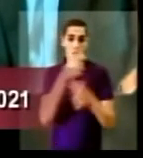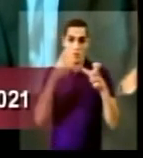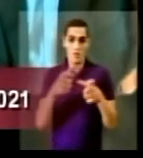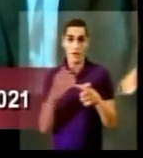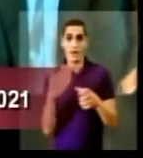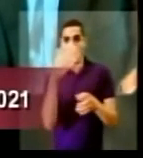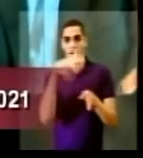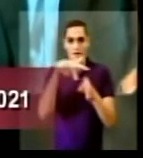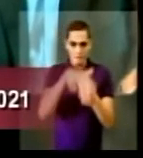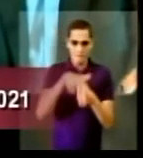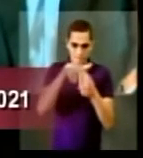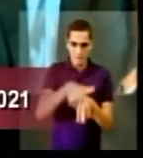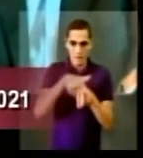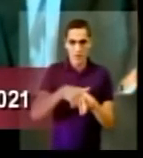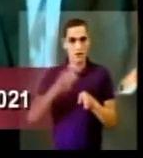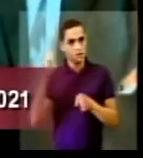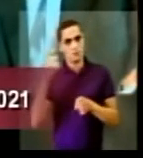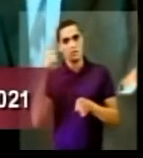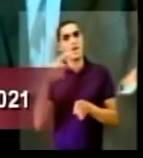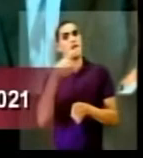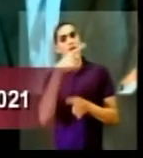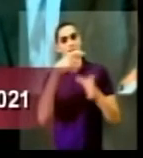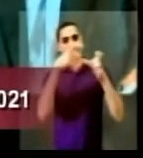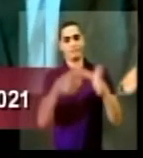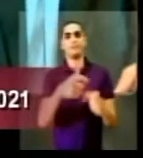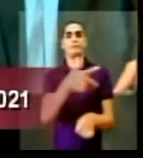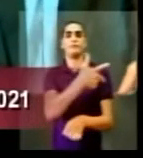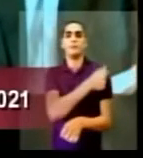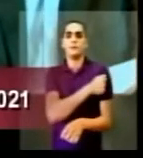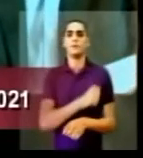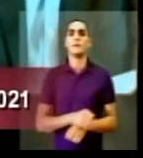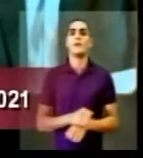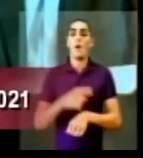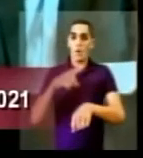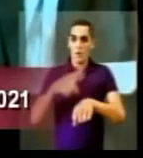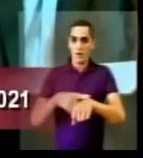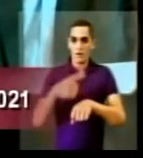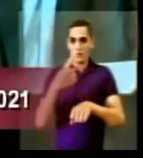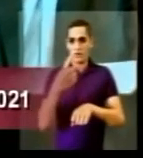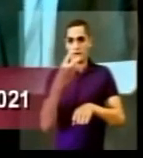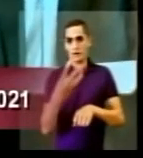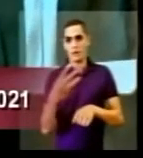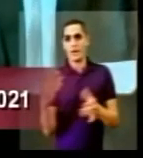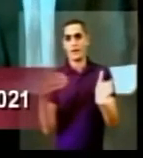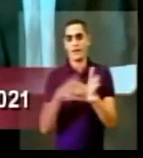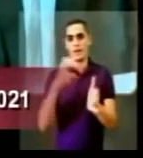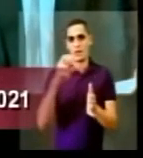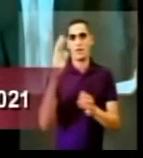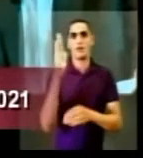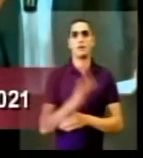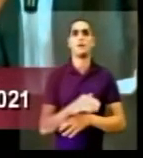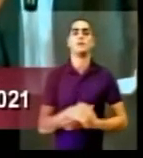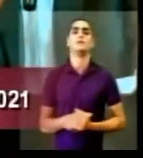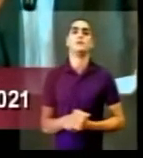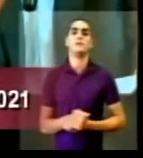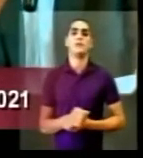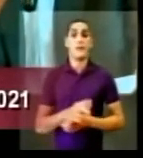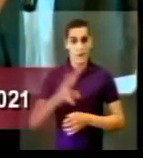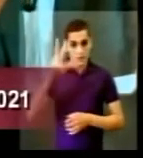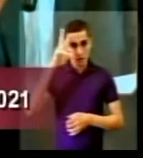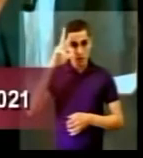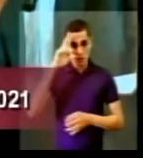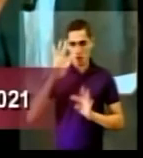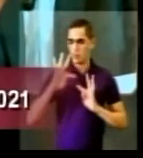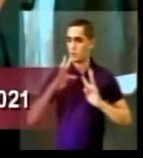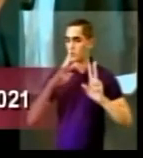iniciada hoje das 13 às 17 horas. Na segunda-feira, todo idoso acima